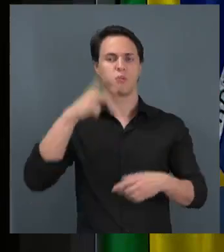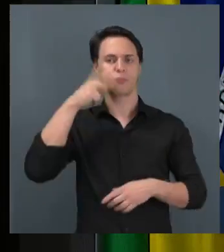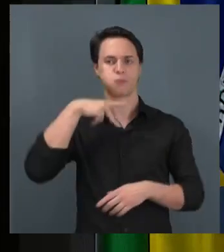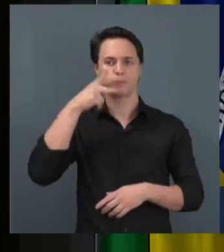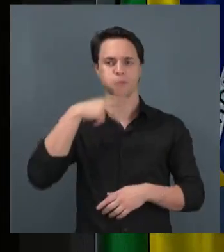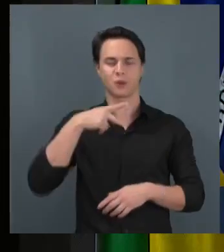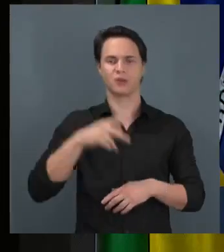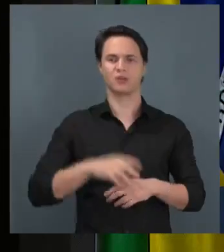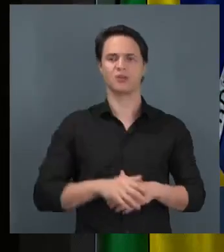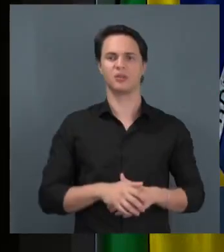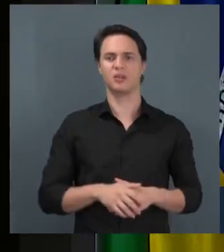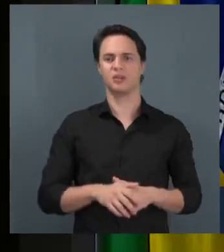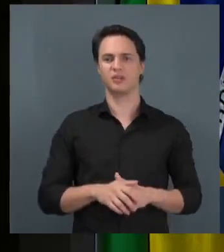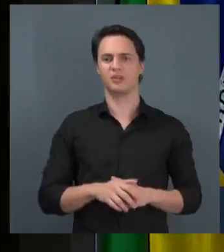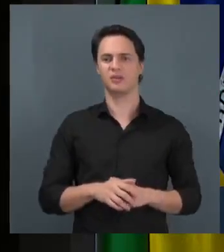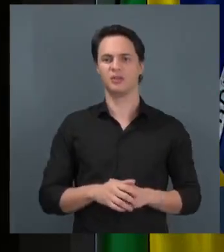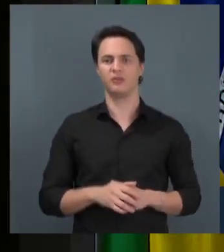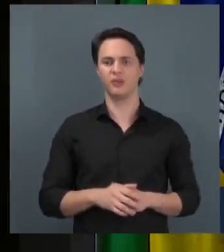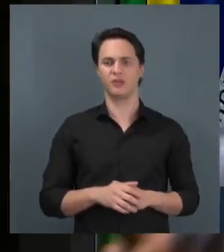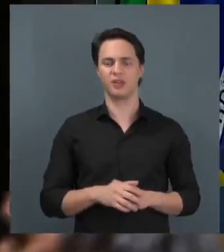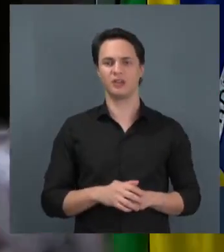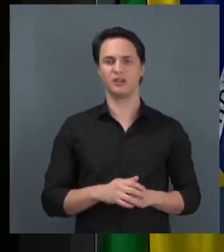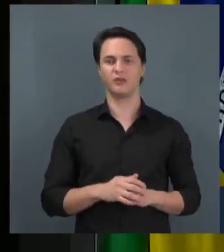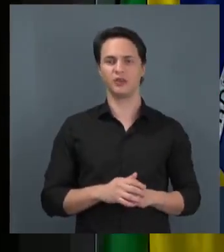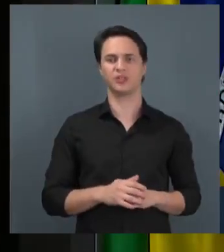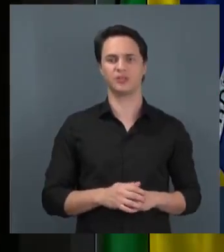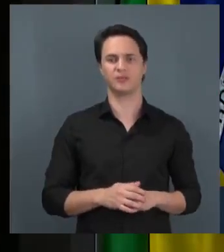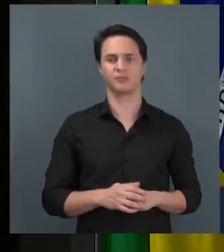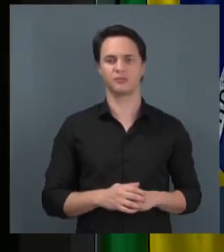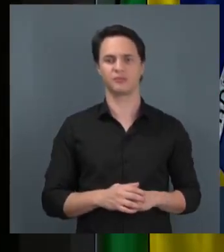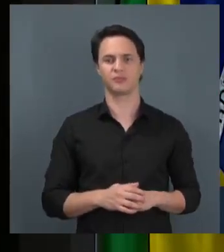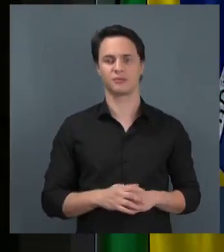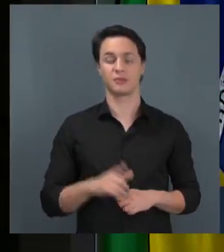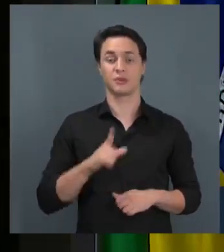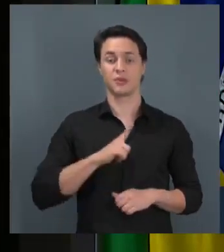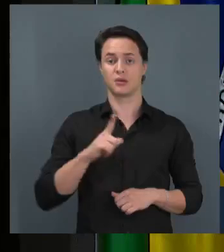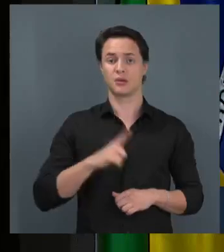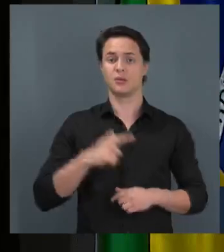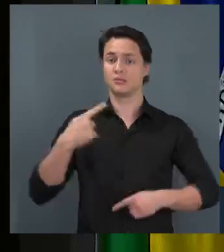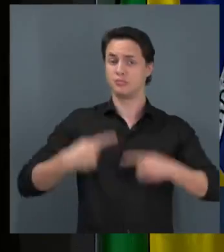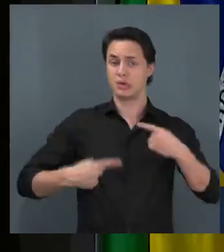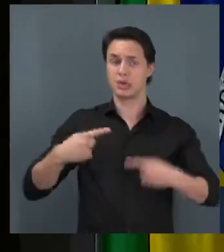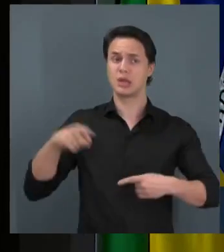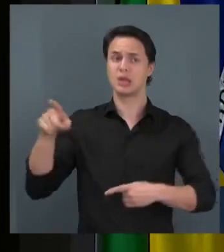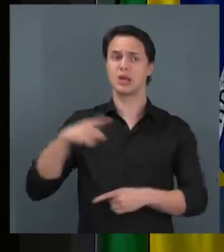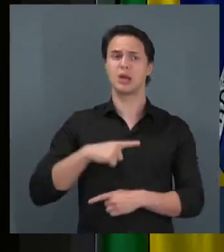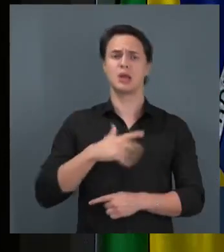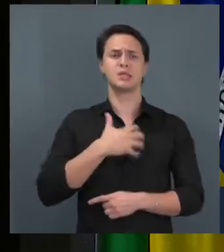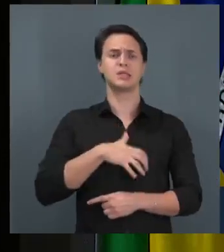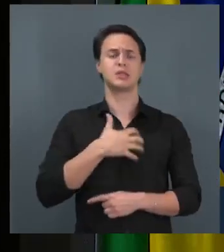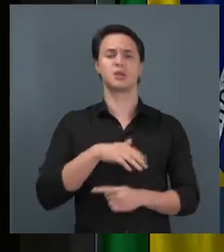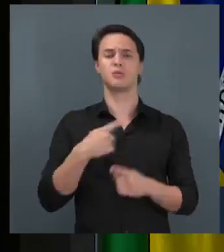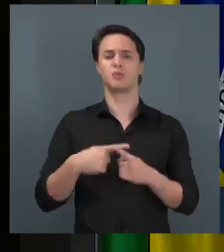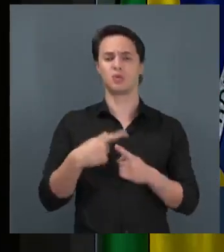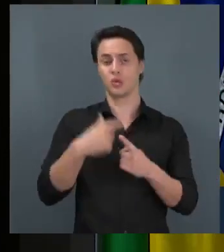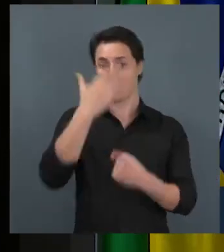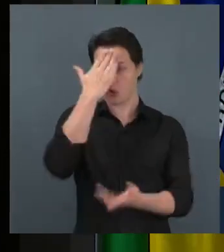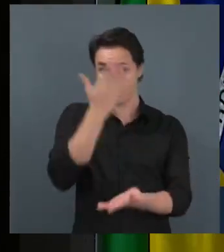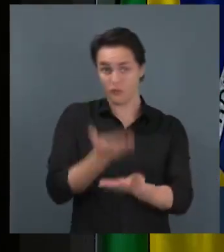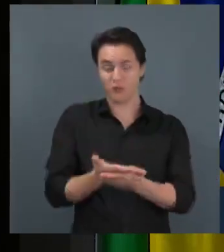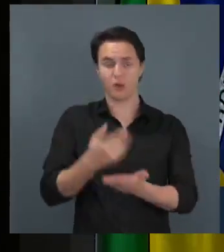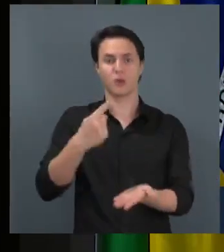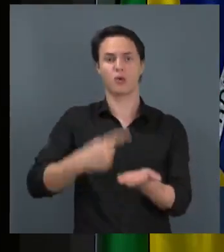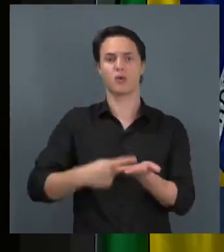por isso que bateram as portas do governo argentino, porque confiam no compromisso da Argentina com